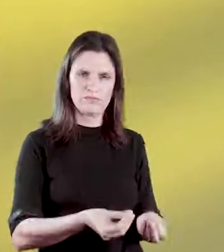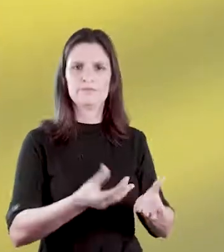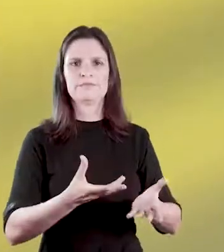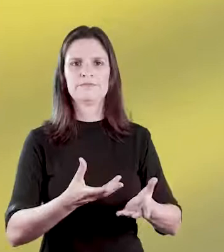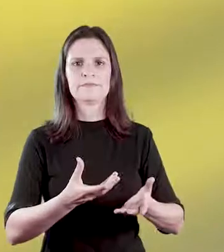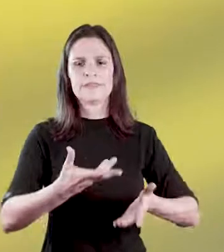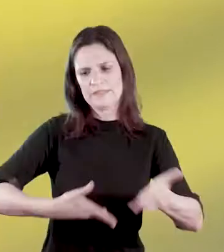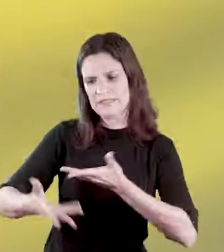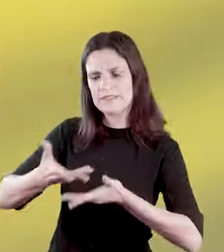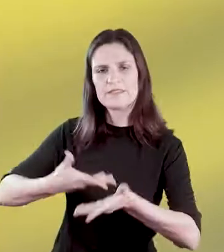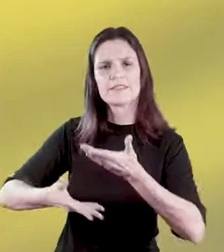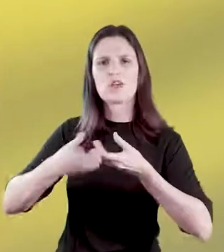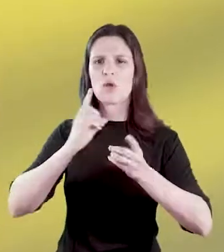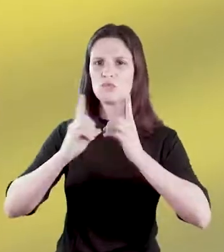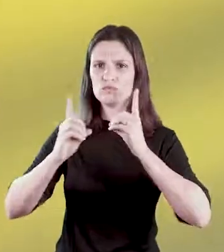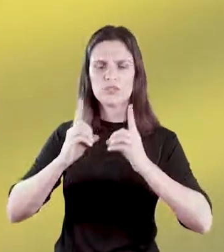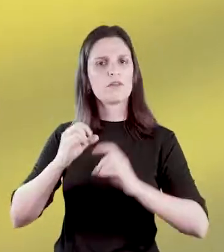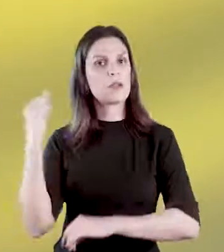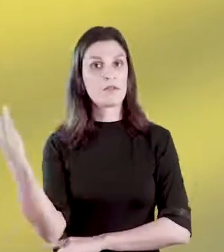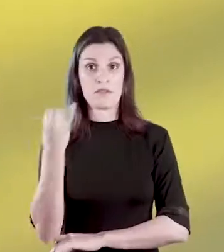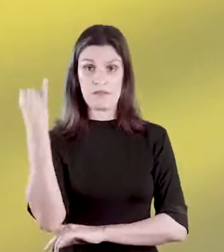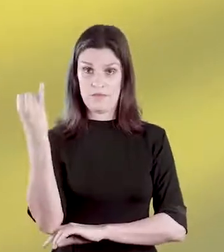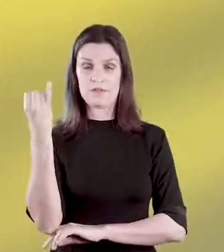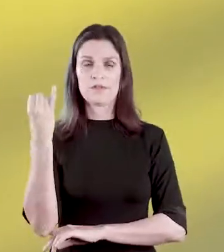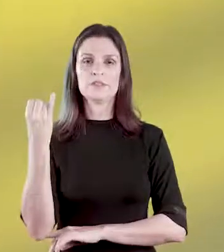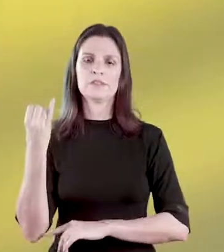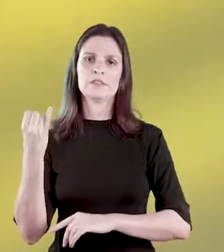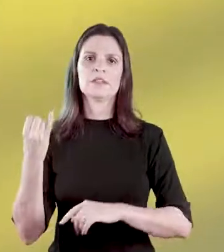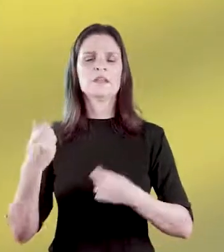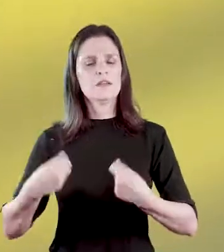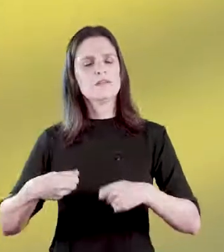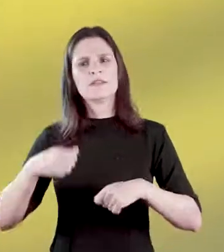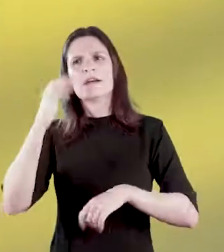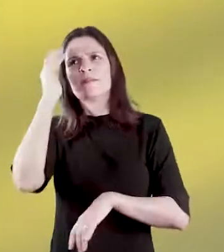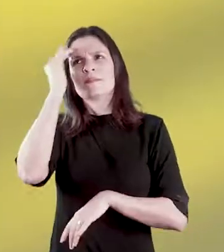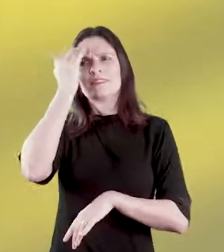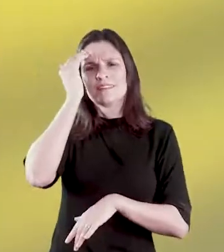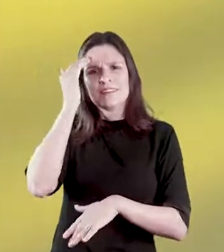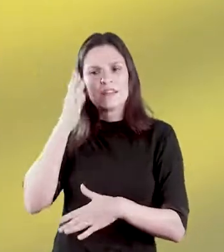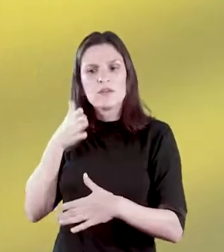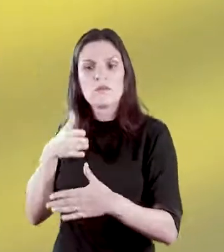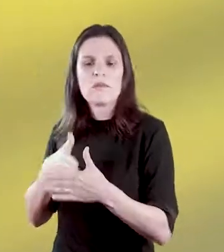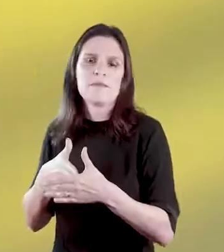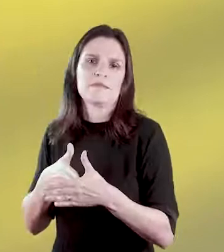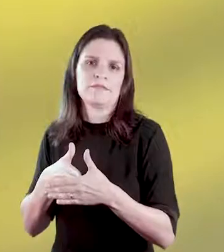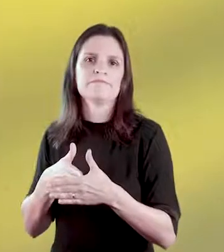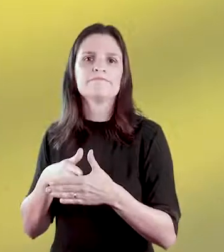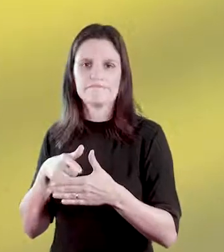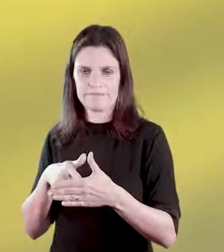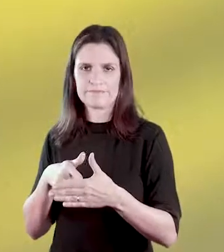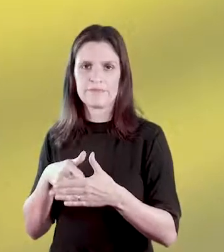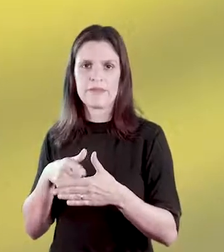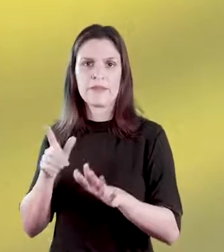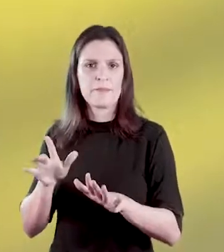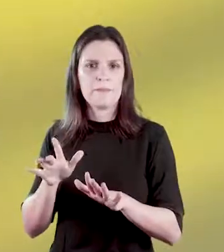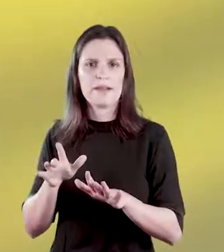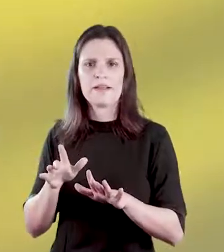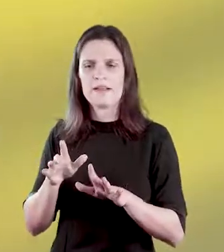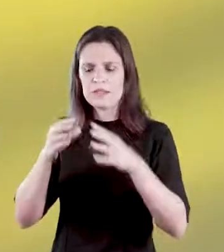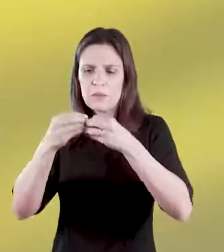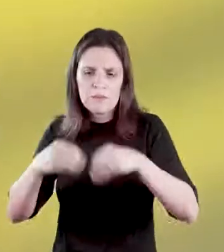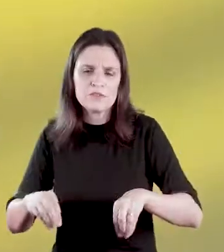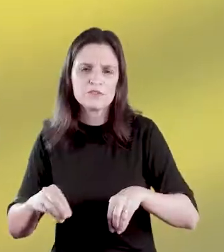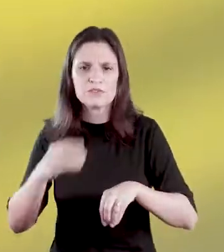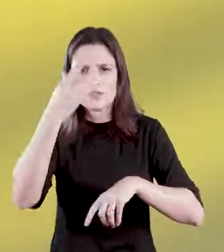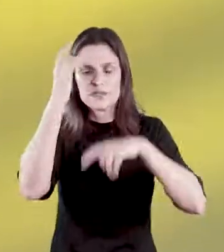articulação é tudo e acima de tudo saber os limites nosso para que você possa não ferir o limite do